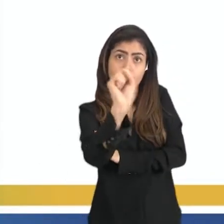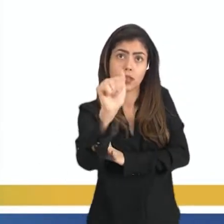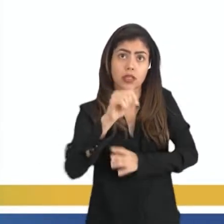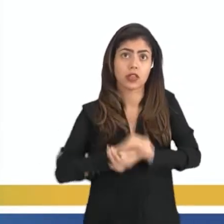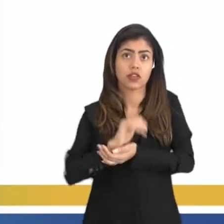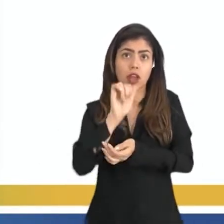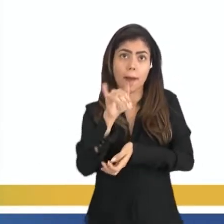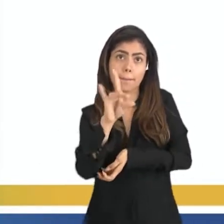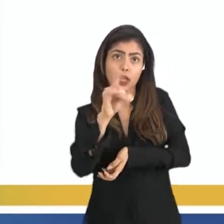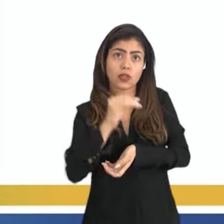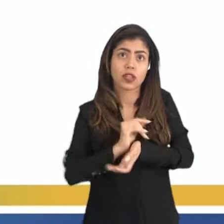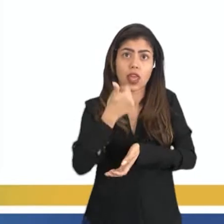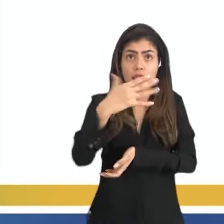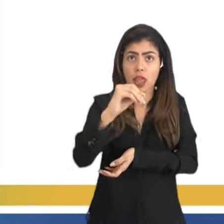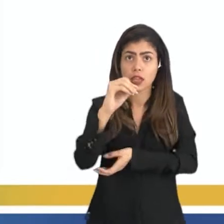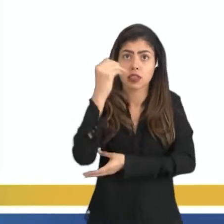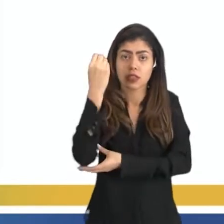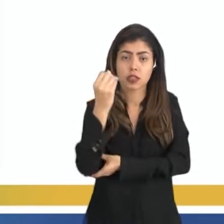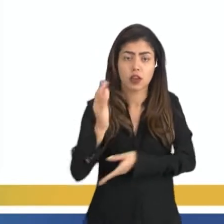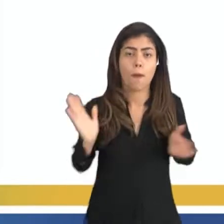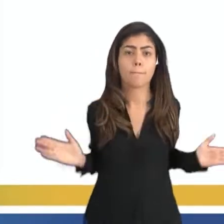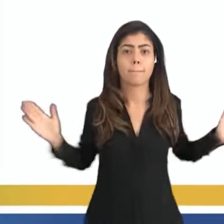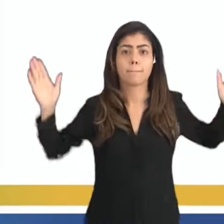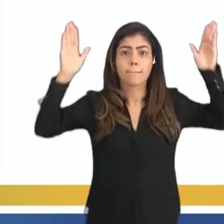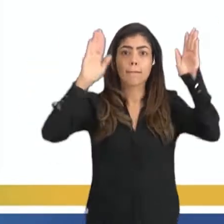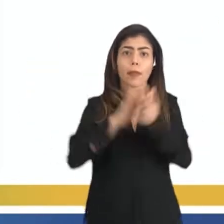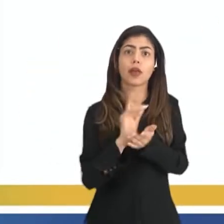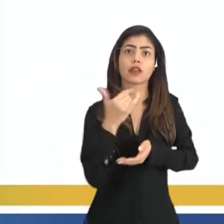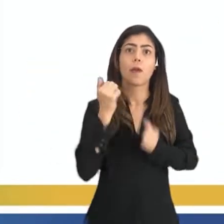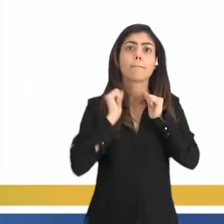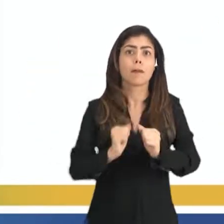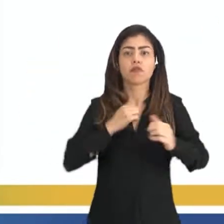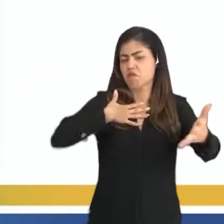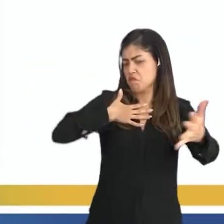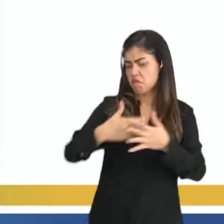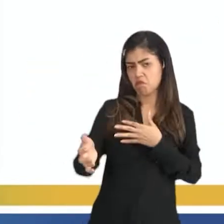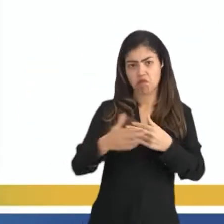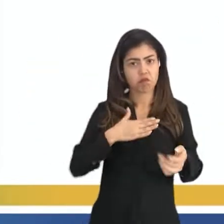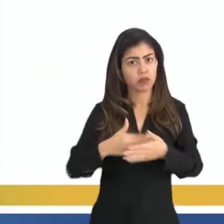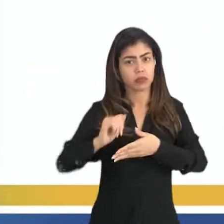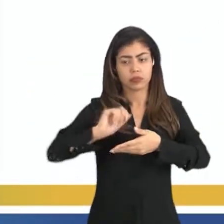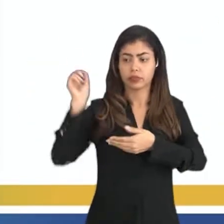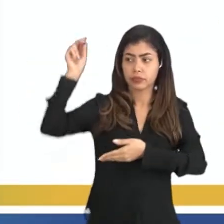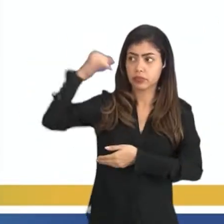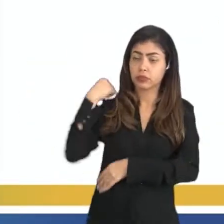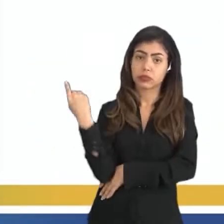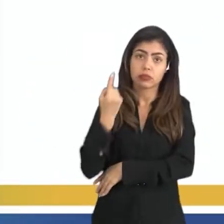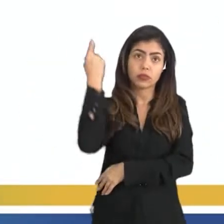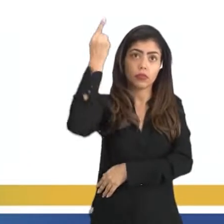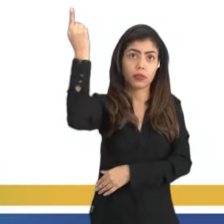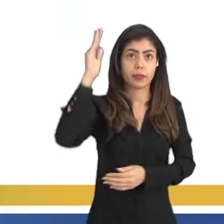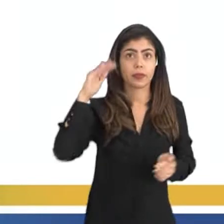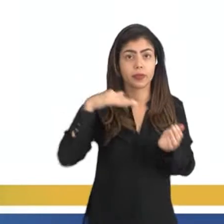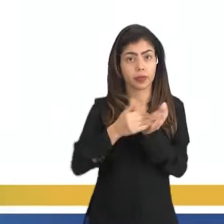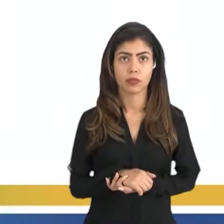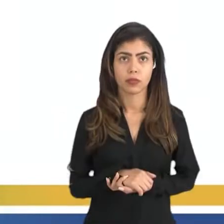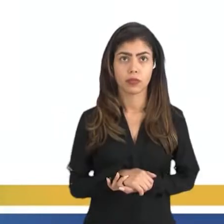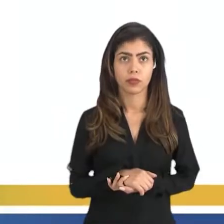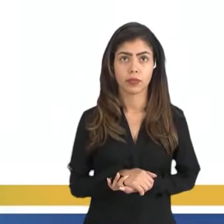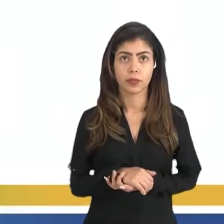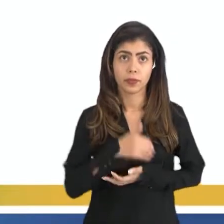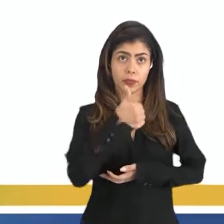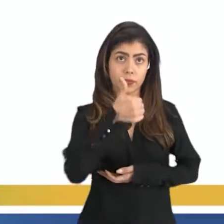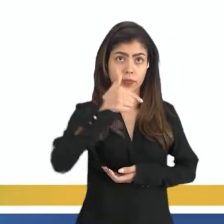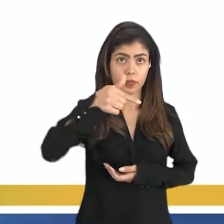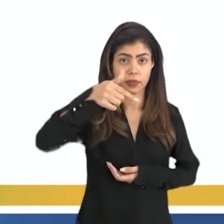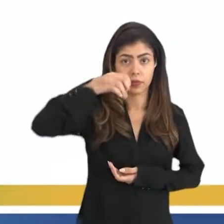e que tenha 10 braços de lado, pode atirar-se de qualquer altura, sem danos para si.